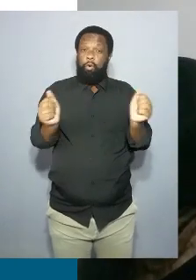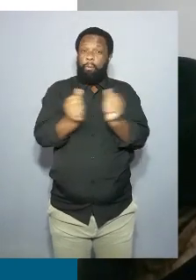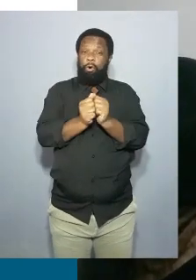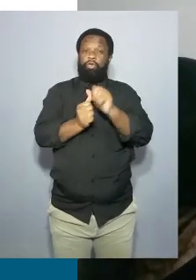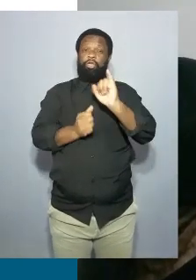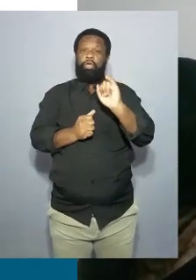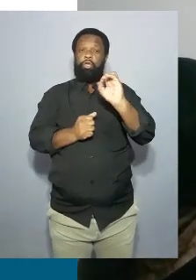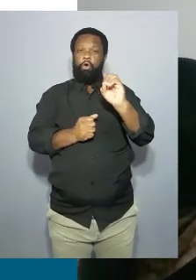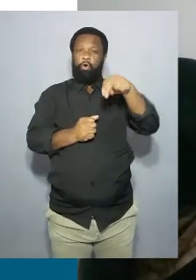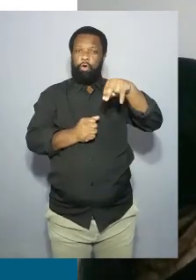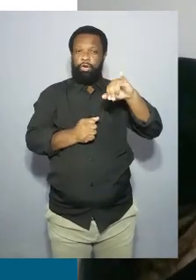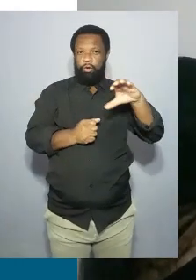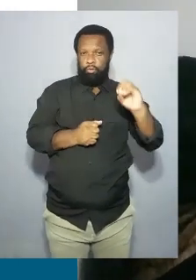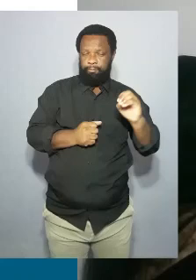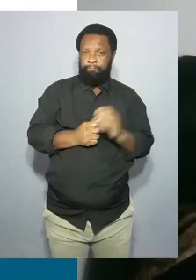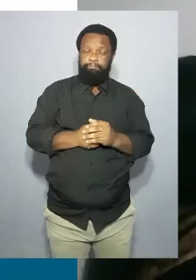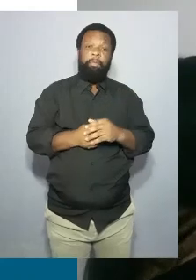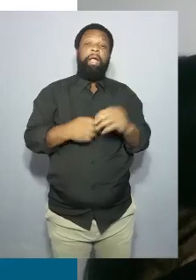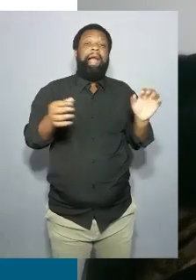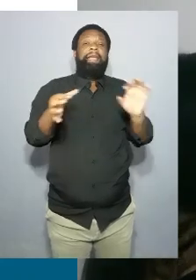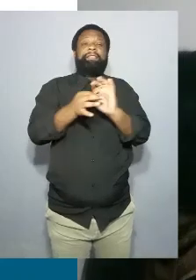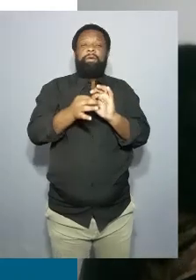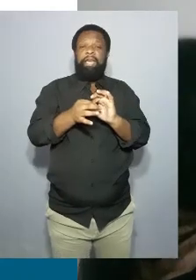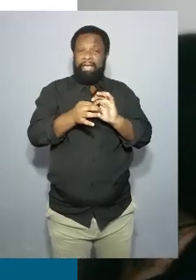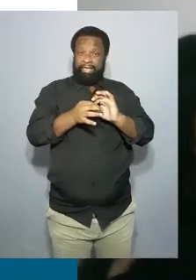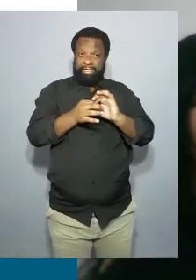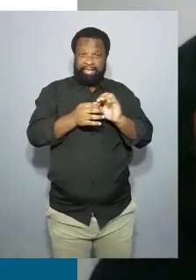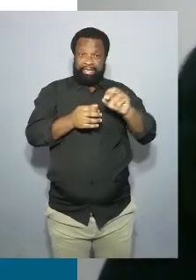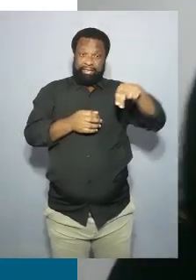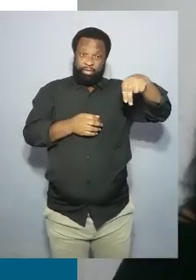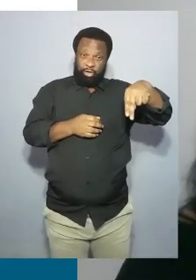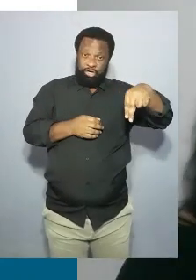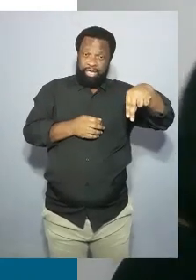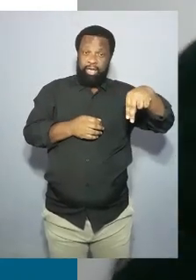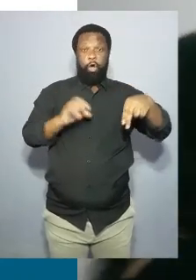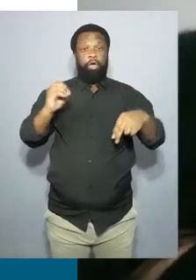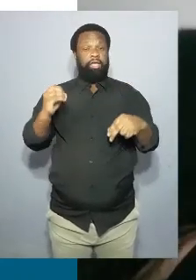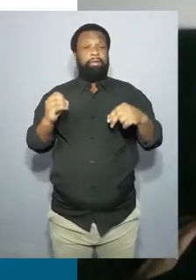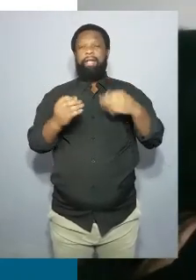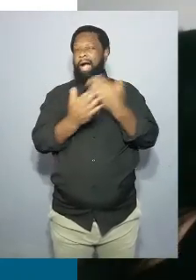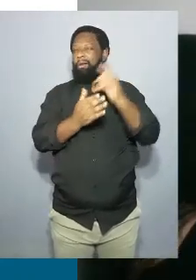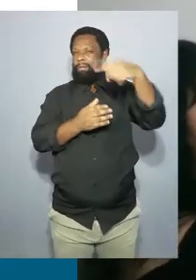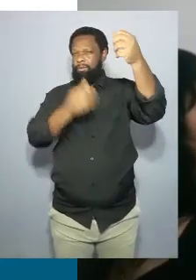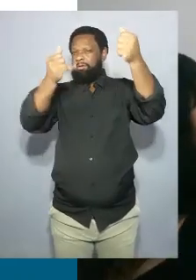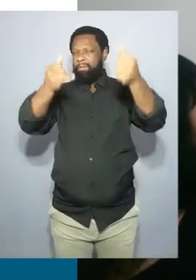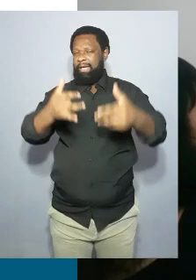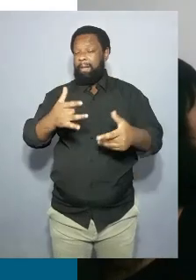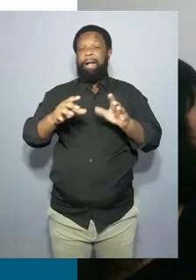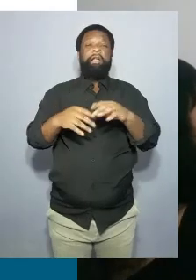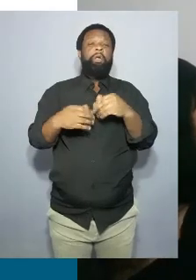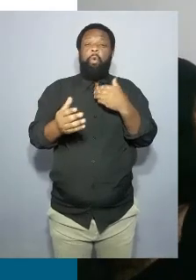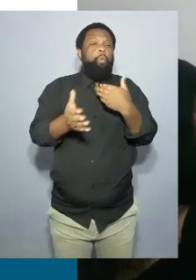A ligação entre nitrogênio e oxigênio, eu vou explicar para vocês na aula que vem, mas não importa qual é o tipo